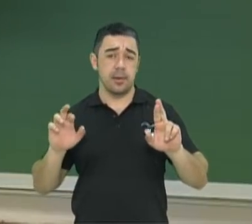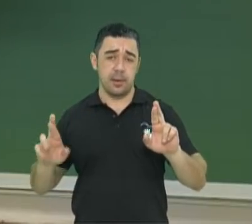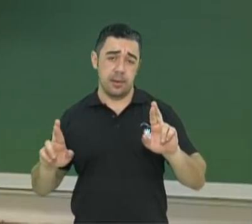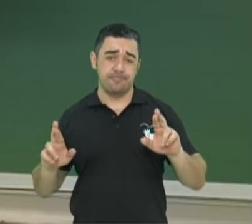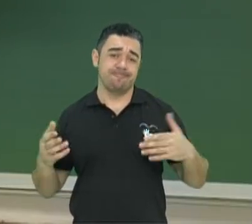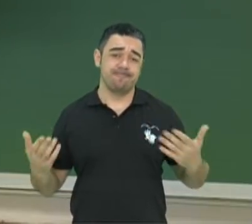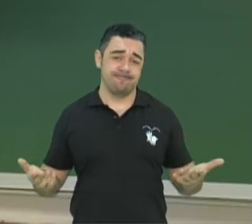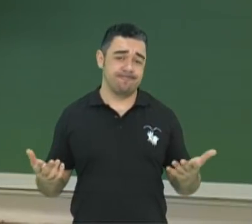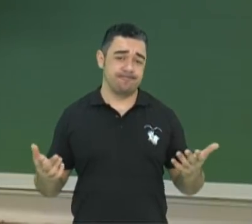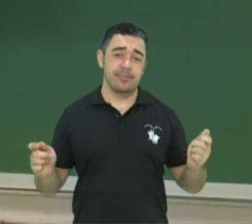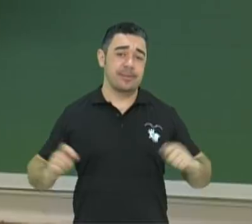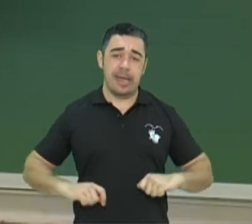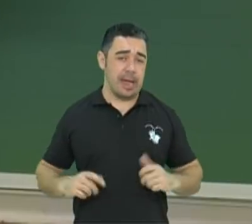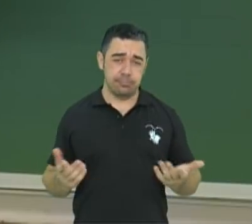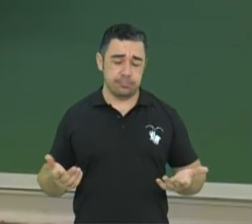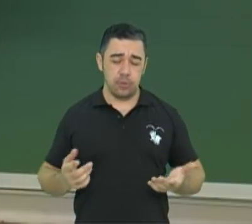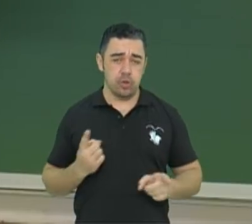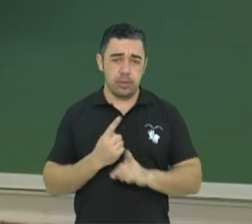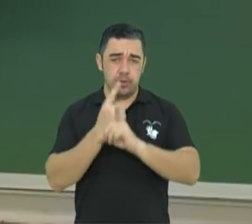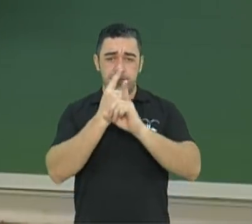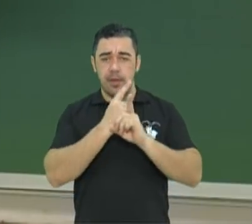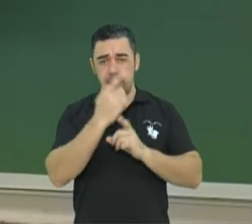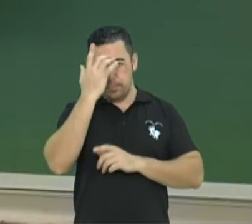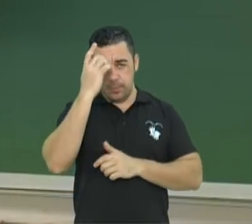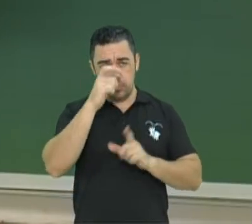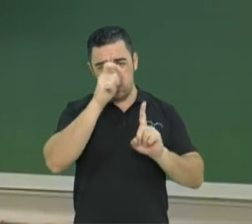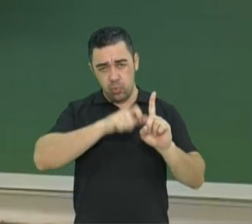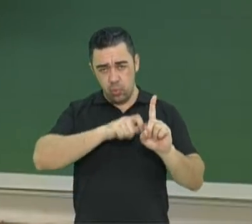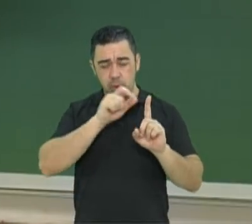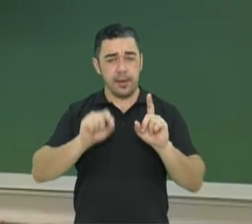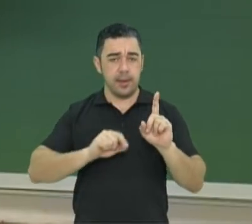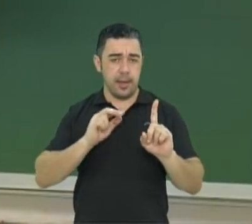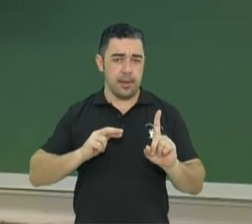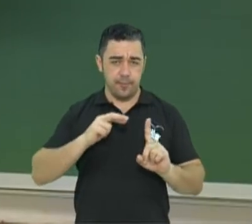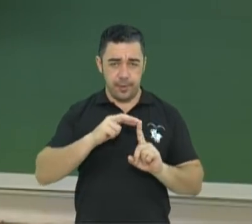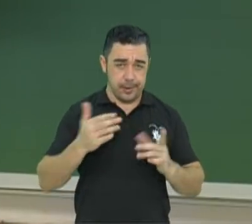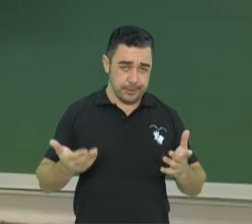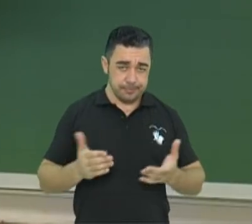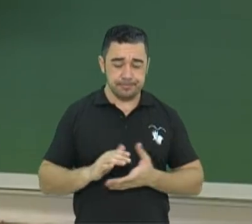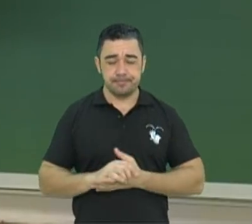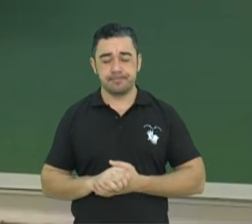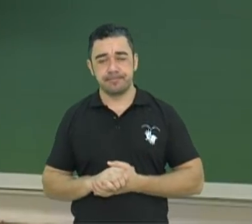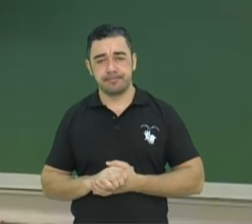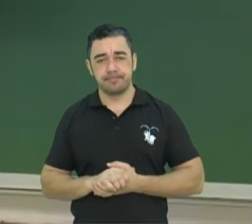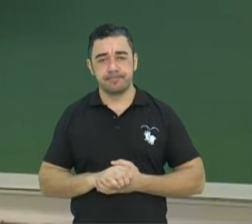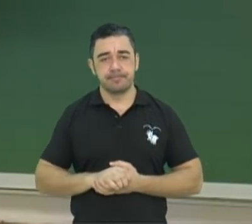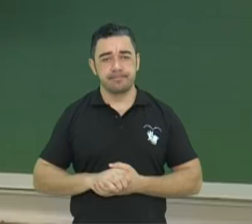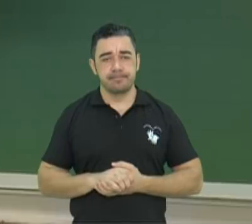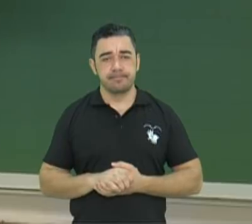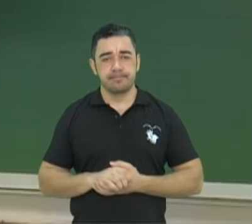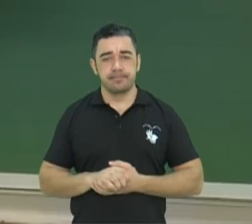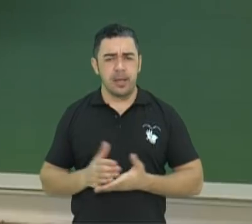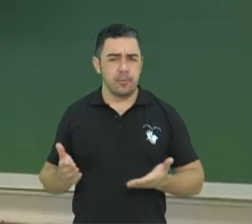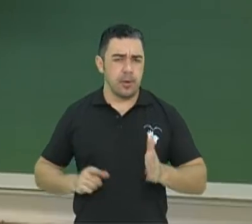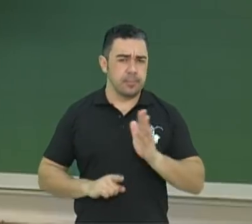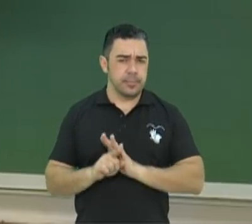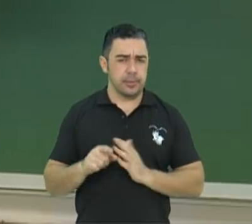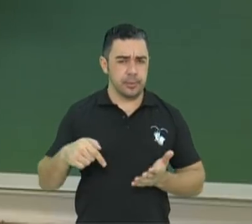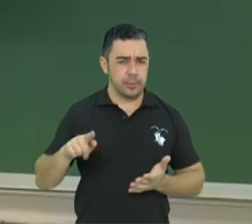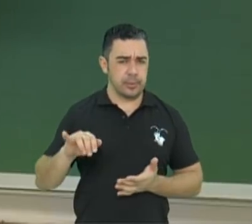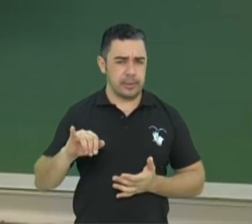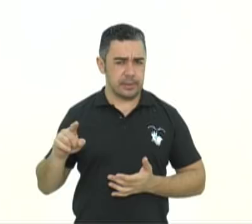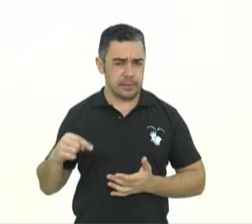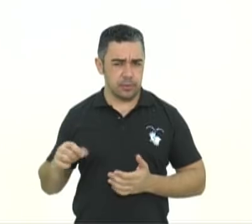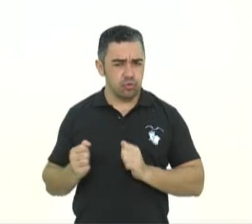nesse caso, não era possível identificar a quem se refere. Tranquilo? Vamos lá? Agora um quiz. Veja